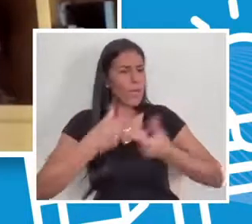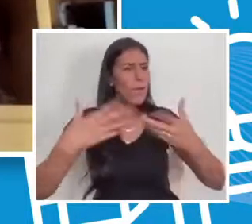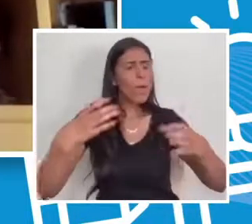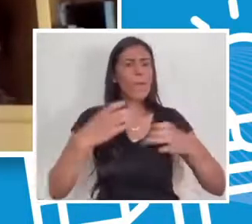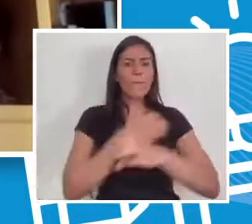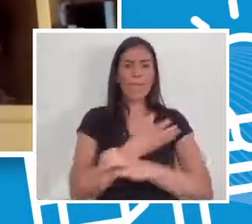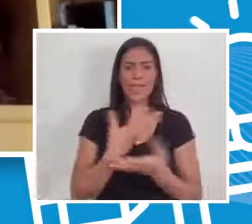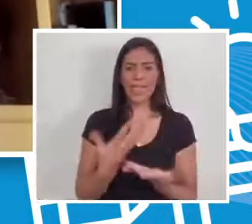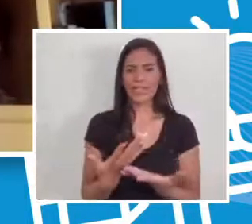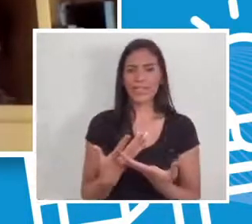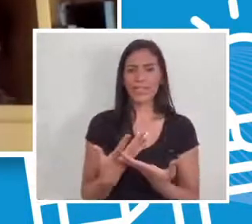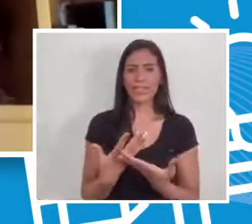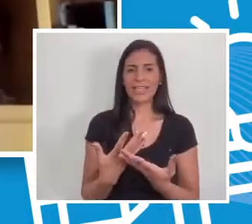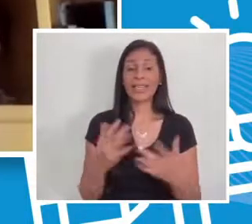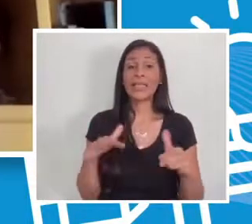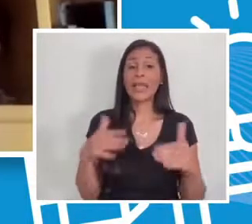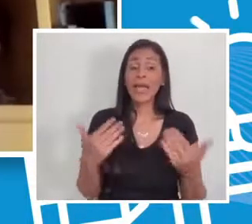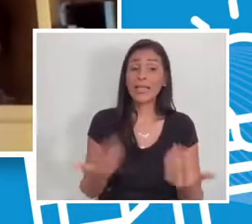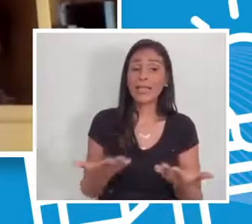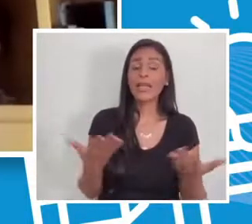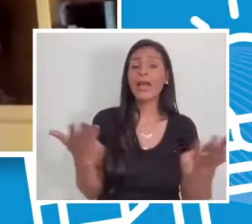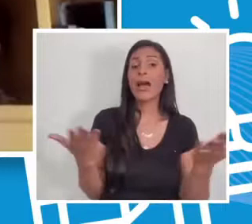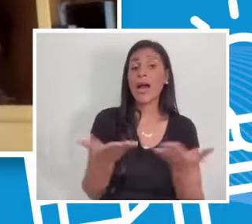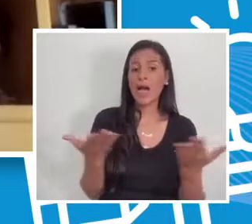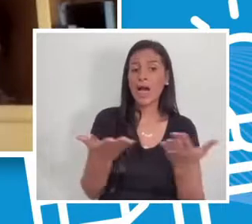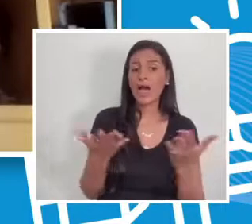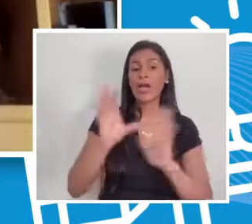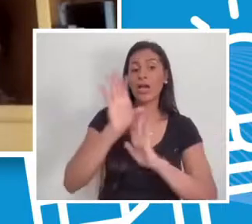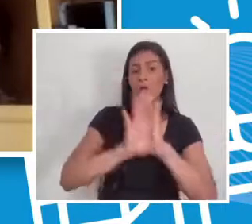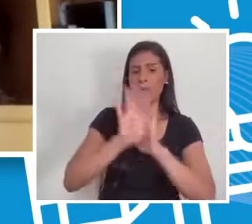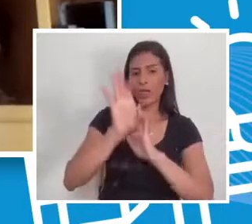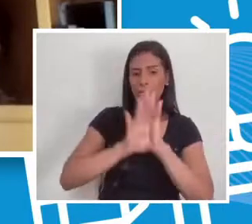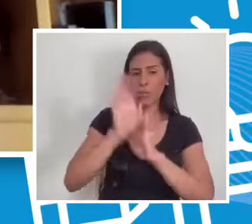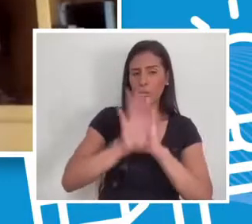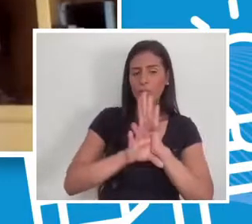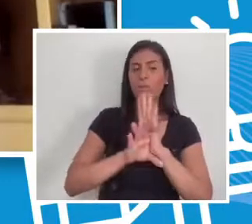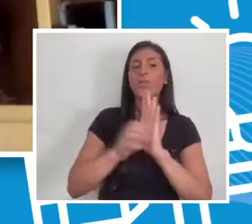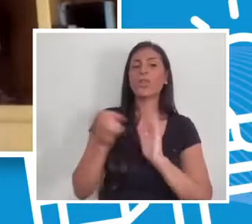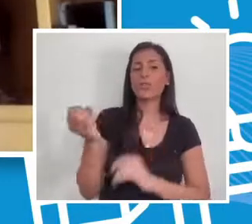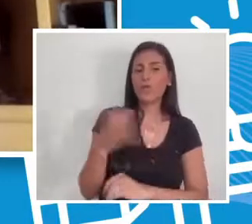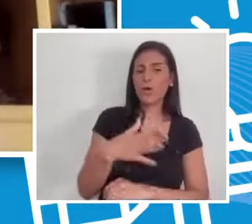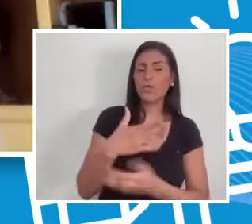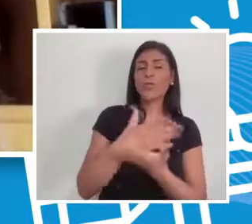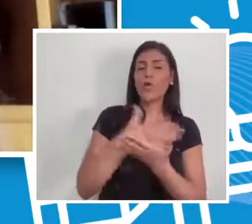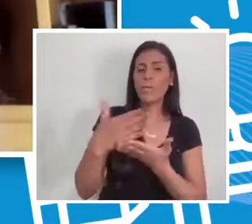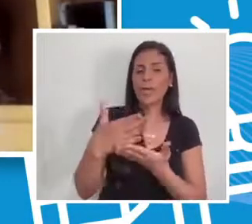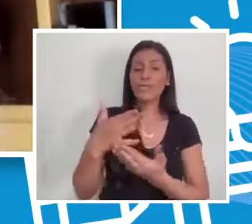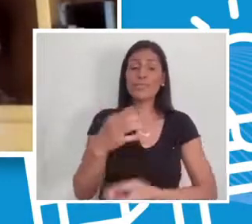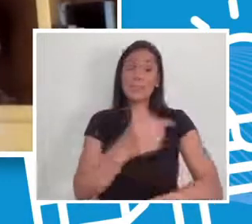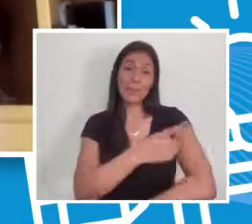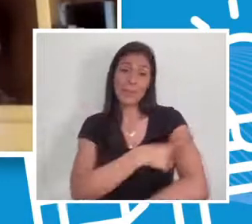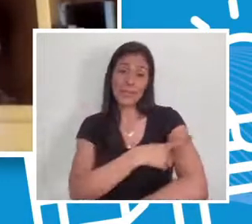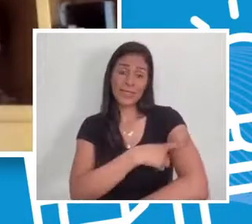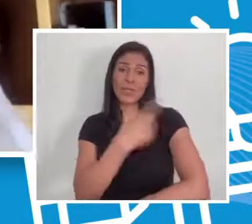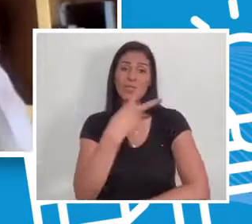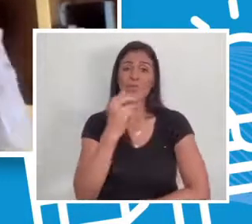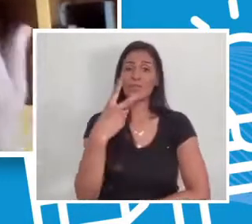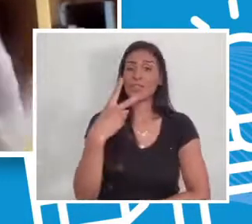Porque começamos a implementar esses currículos em 2022, na primeira série. E, de fato, hoje